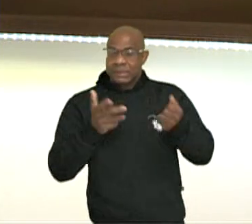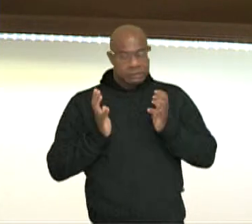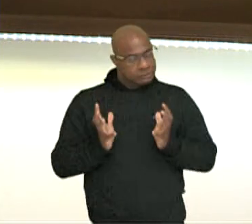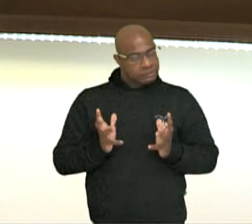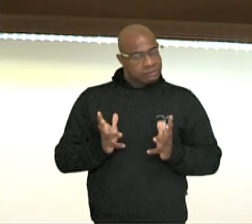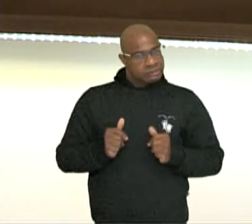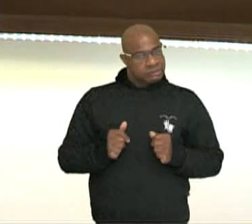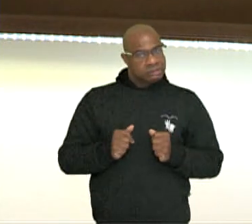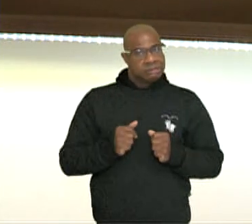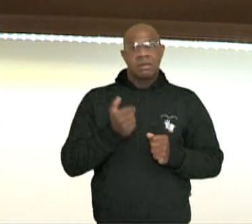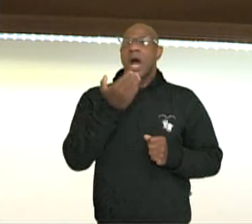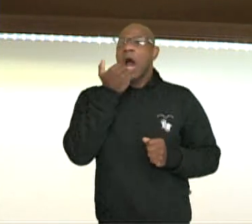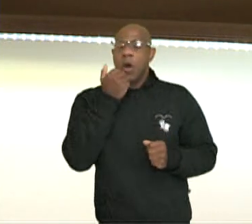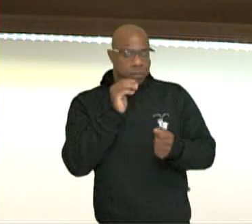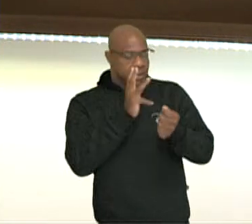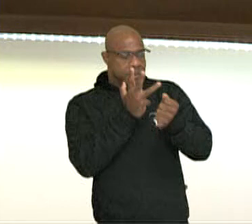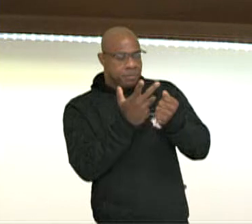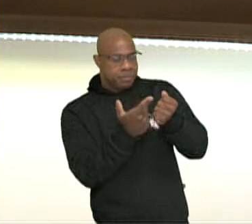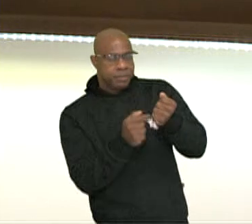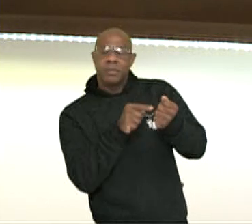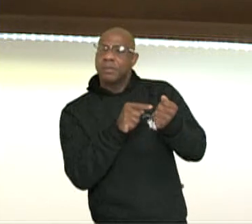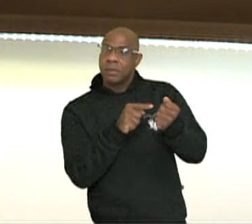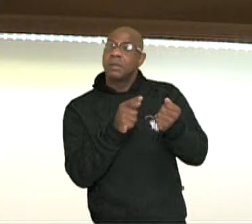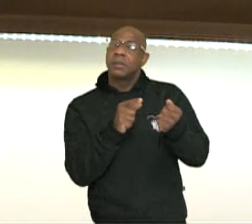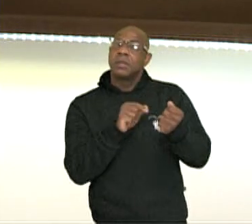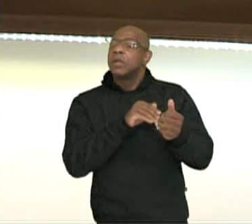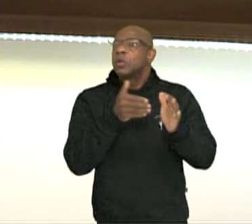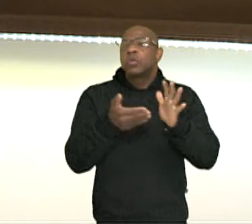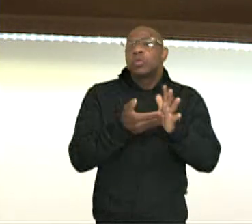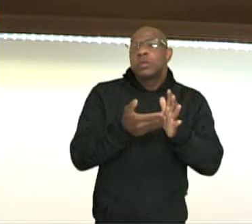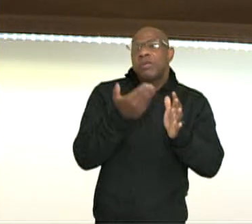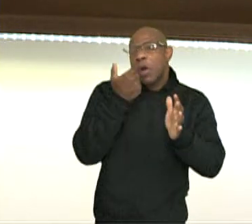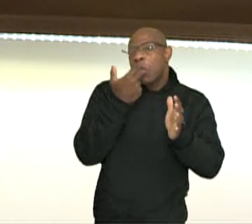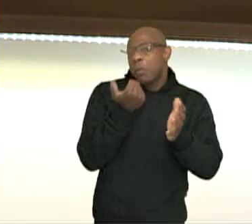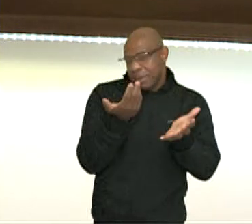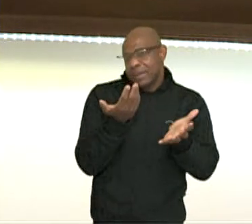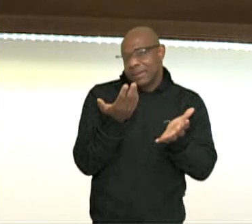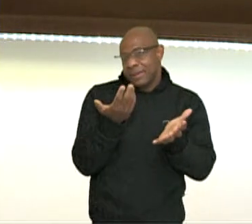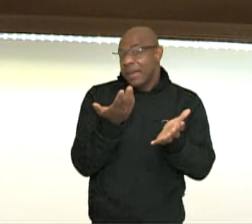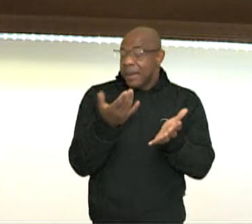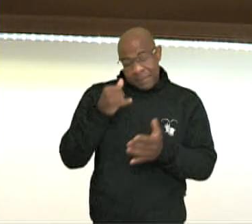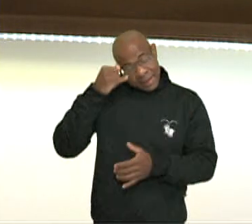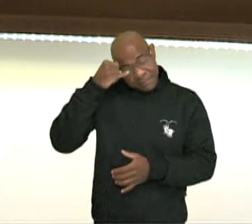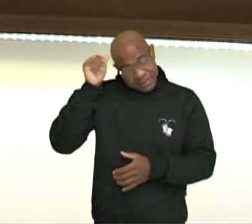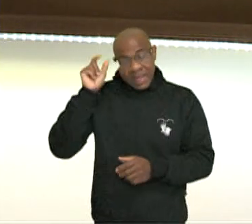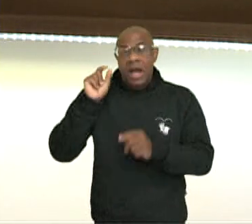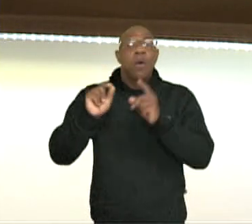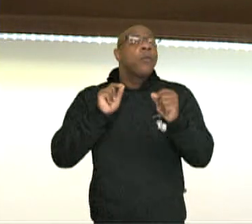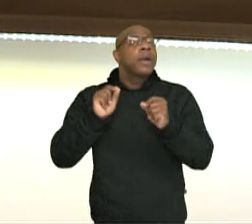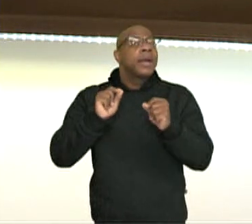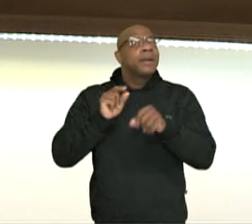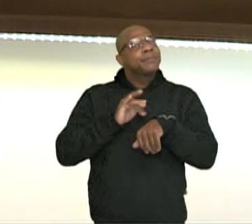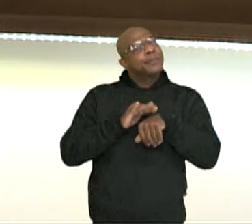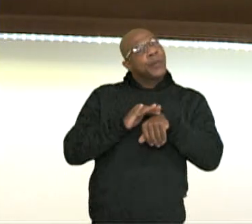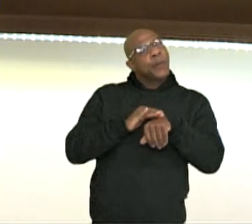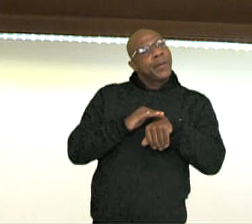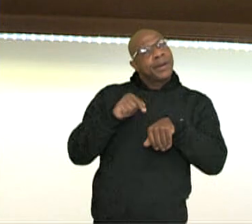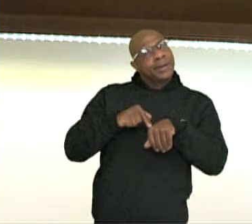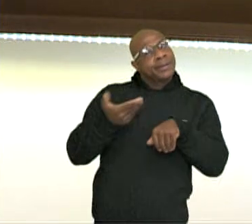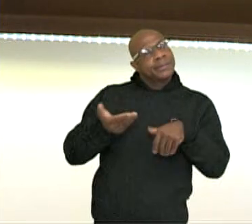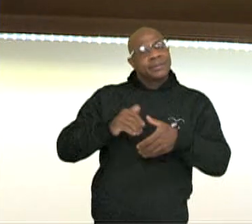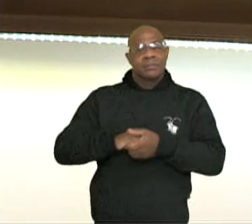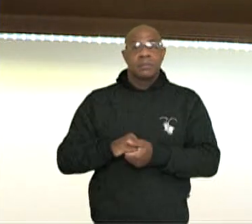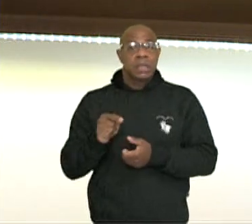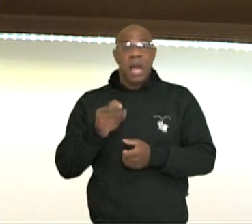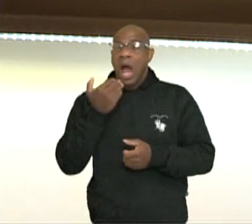daquilo que nós vamos consumir é uma grande medida de prevenção de doenças. Exatamente.